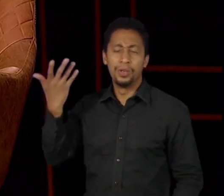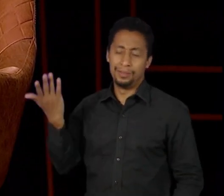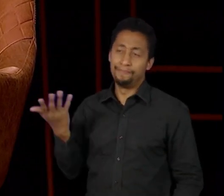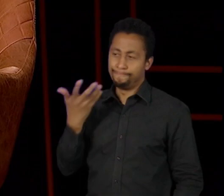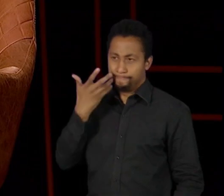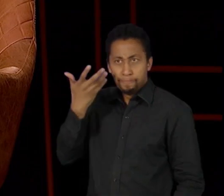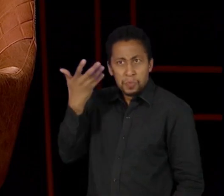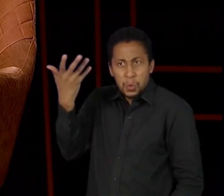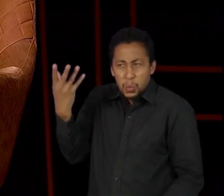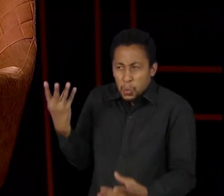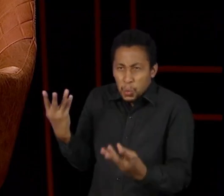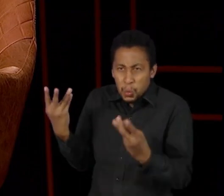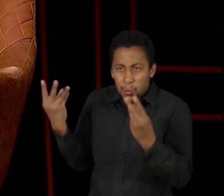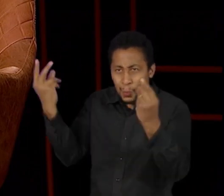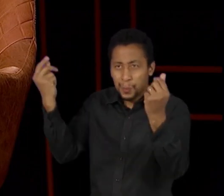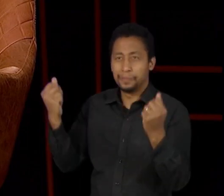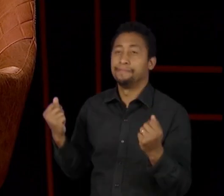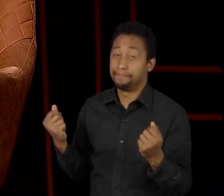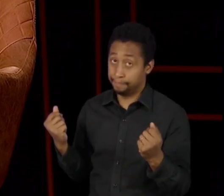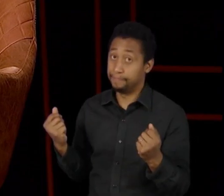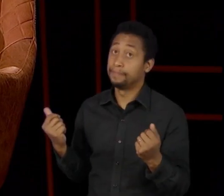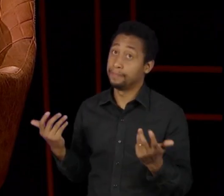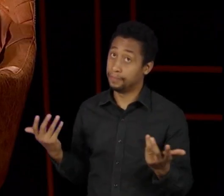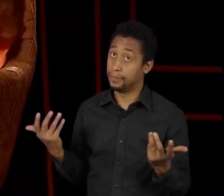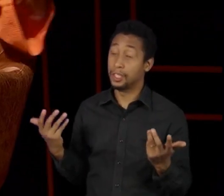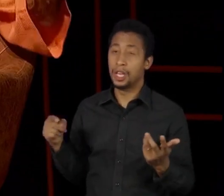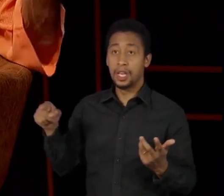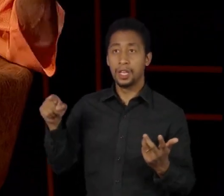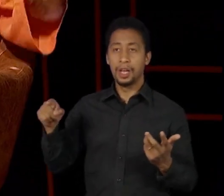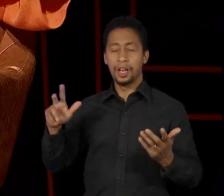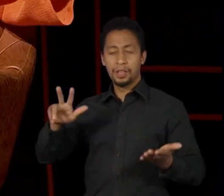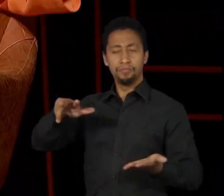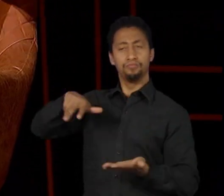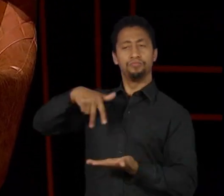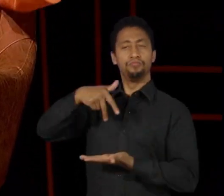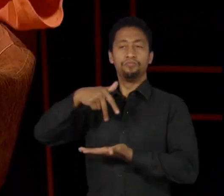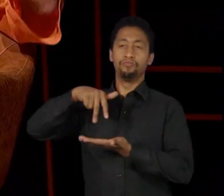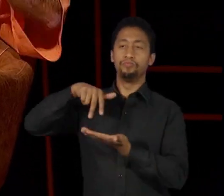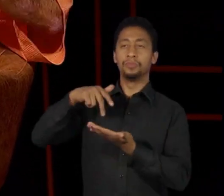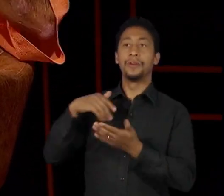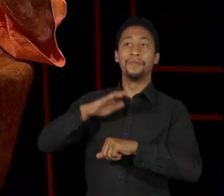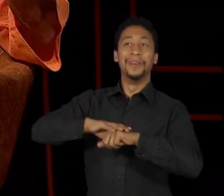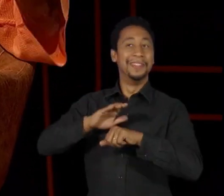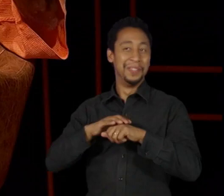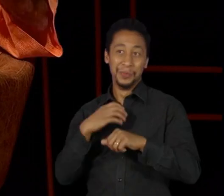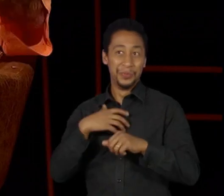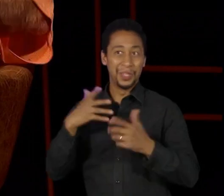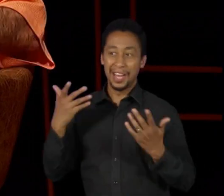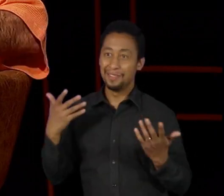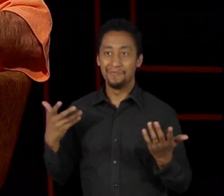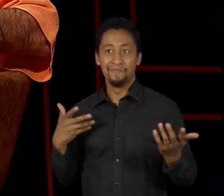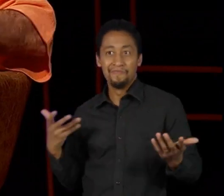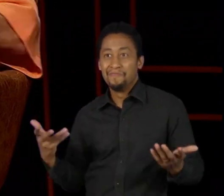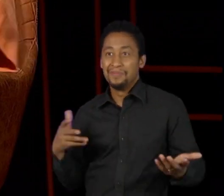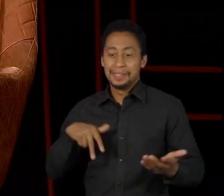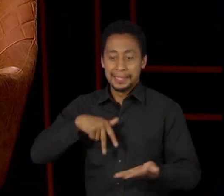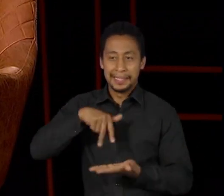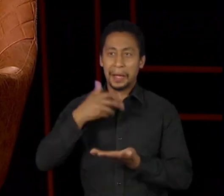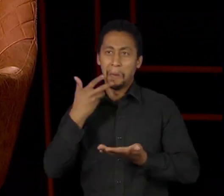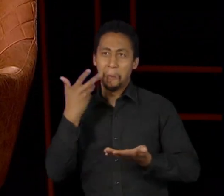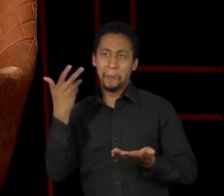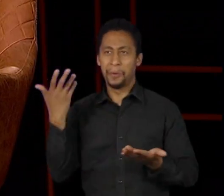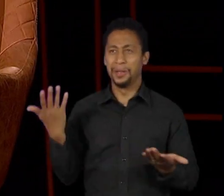fez coisa. E fazia aquele popular lá, fazia aqueles... Né, o baião, uma coisa, ela e